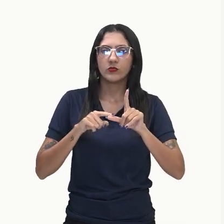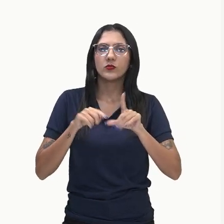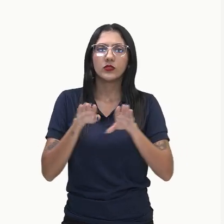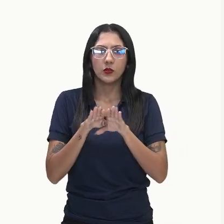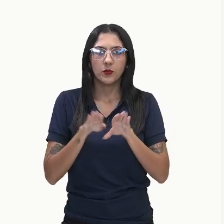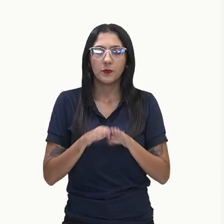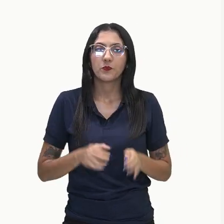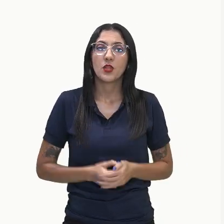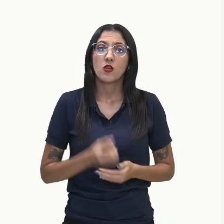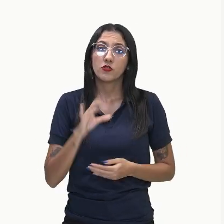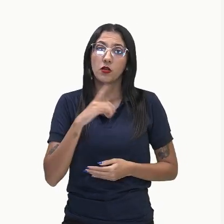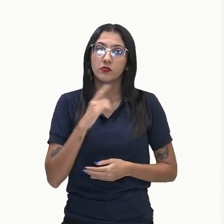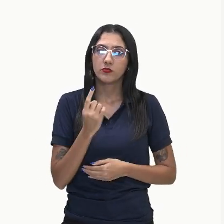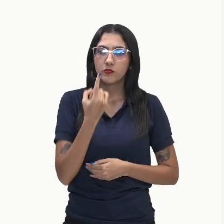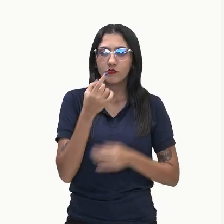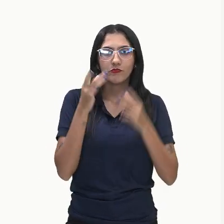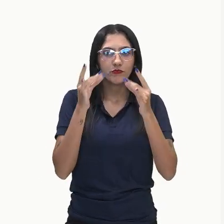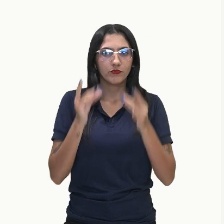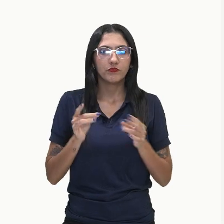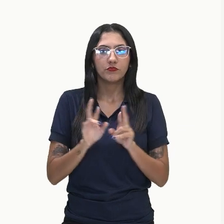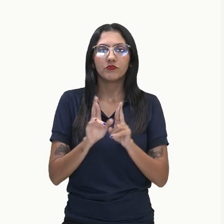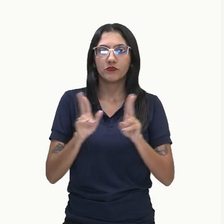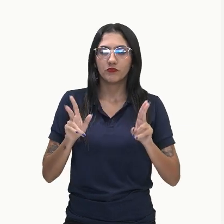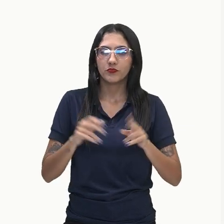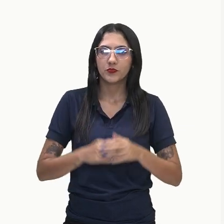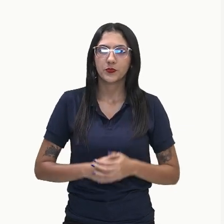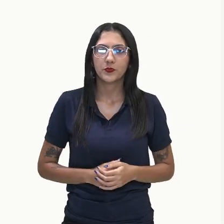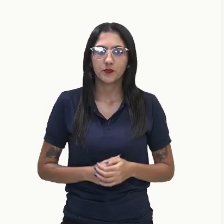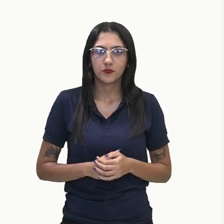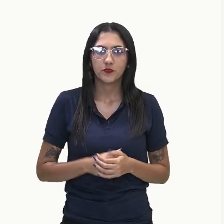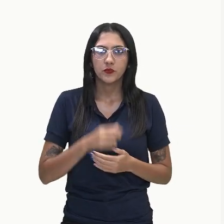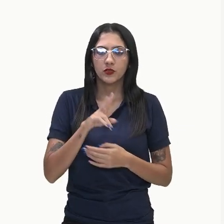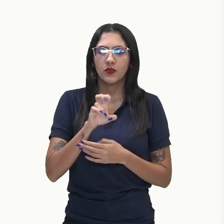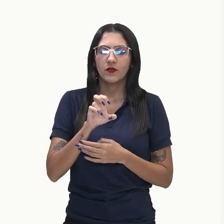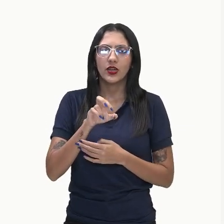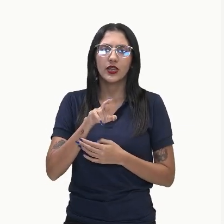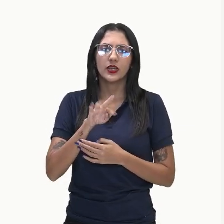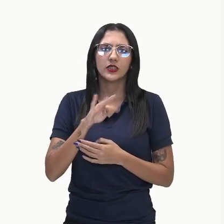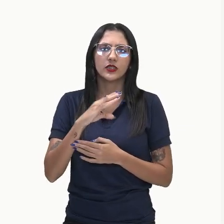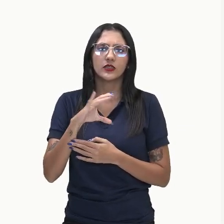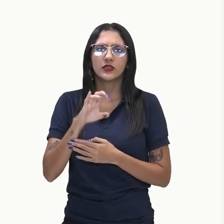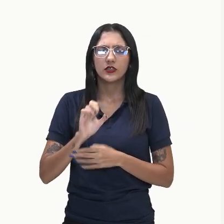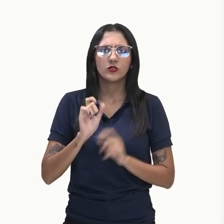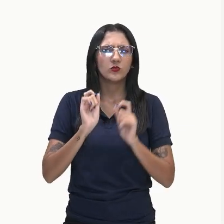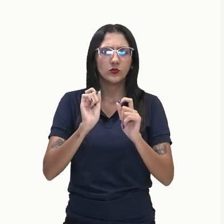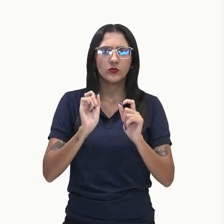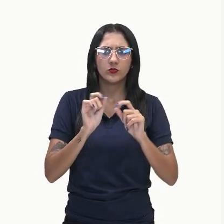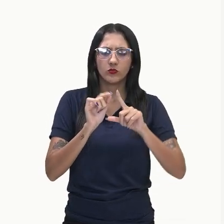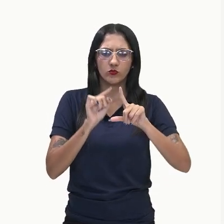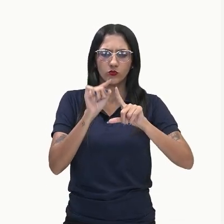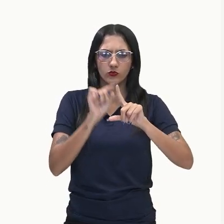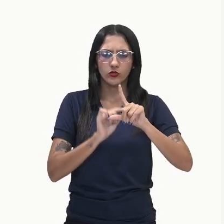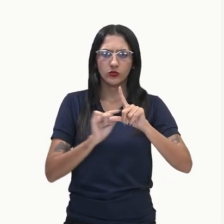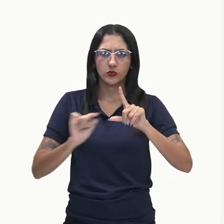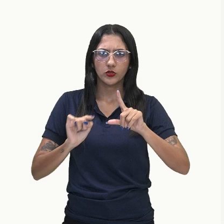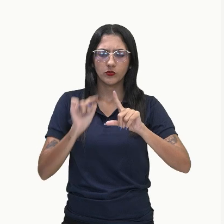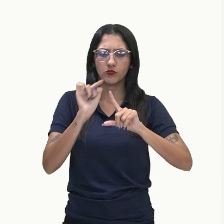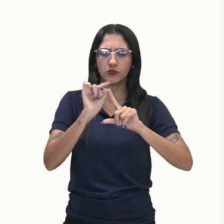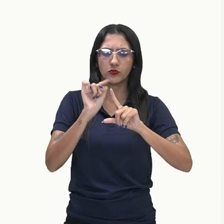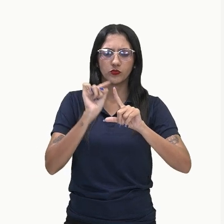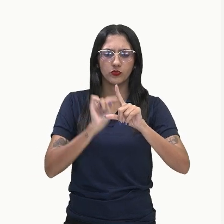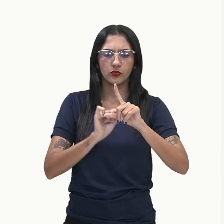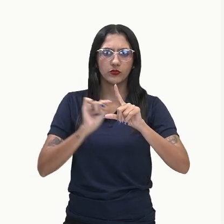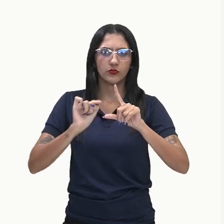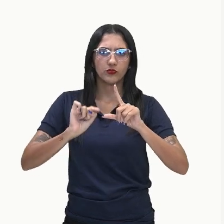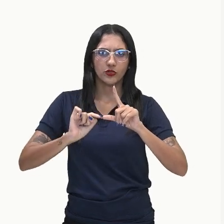chamando a atenção de vocês que os vértices são esses pontos de encontro aqui entre os dois lados, ou para ficar